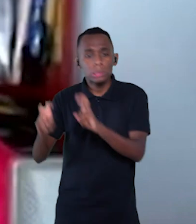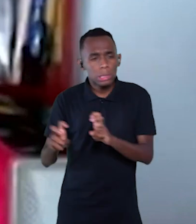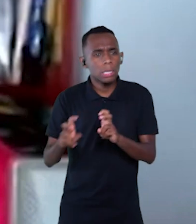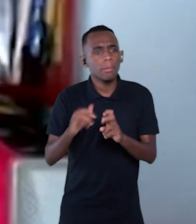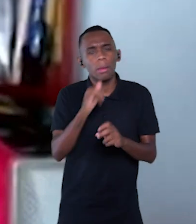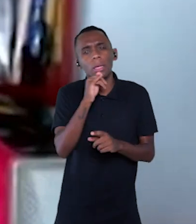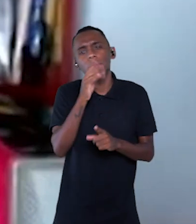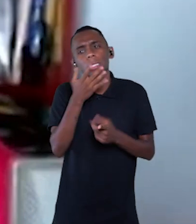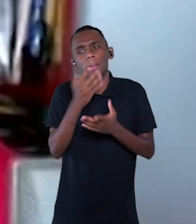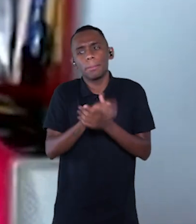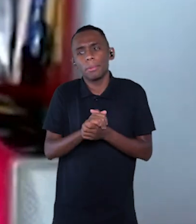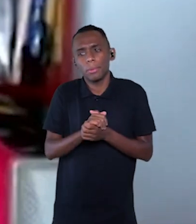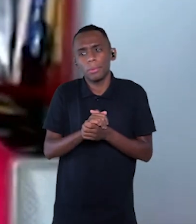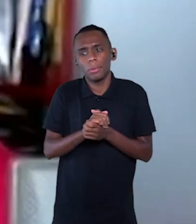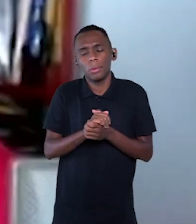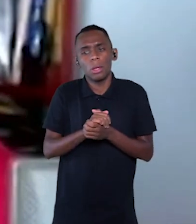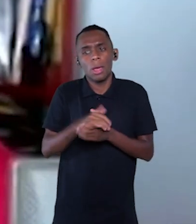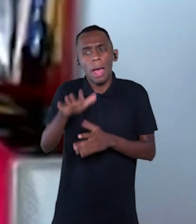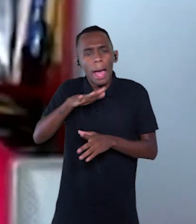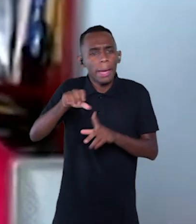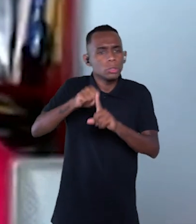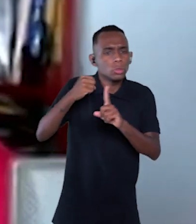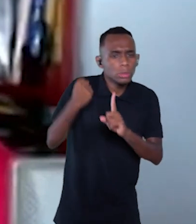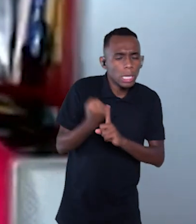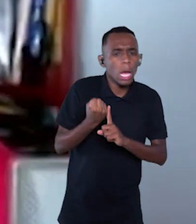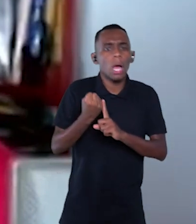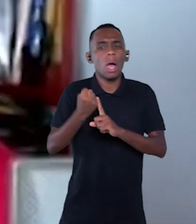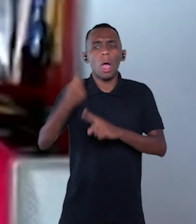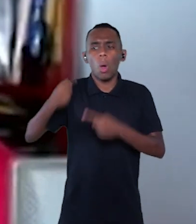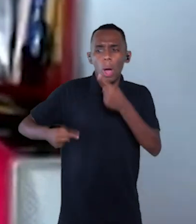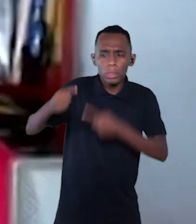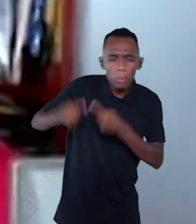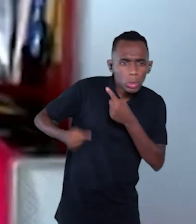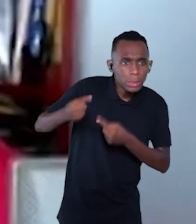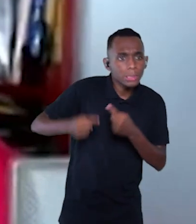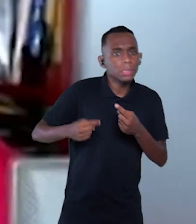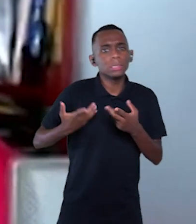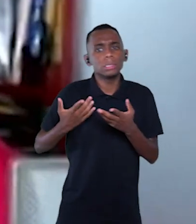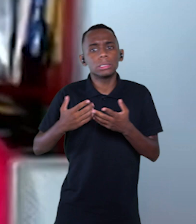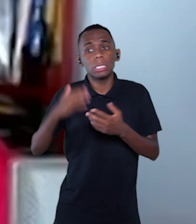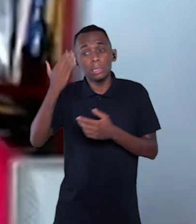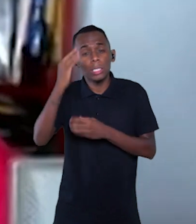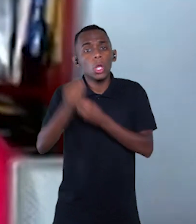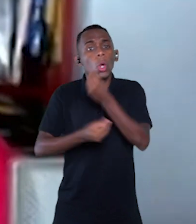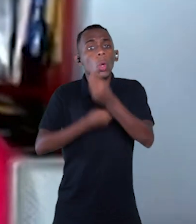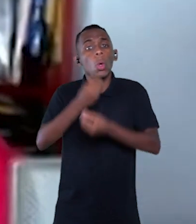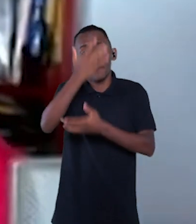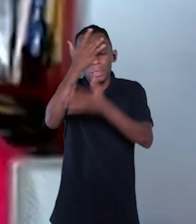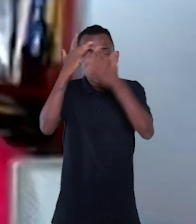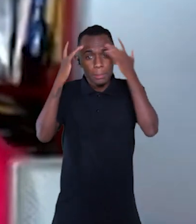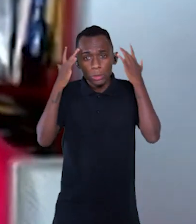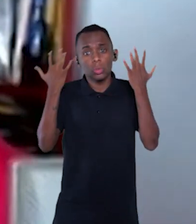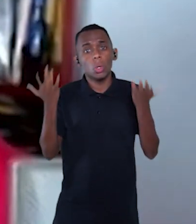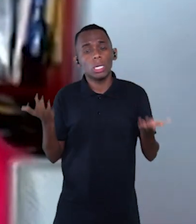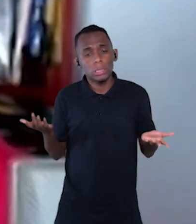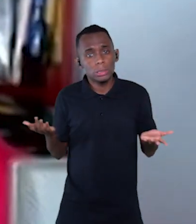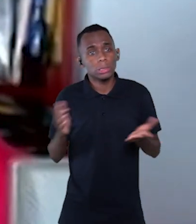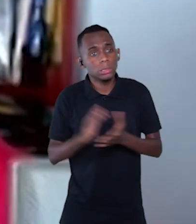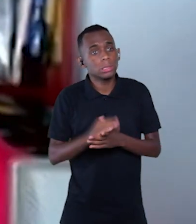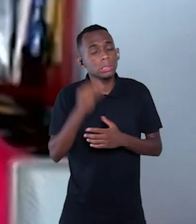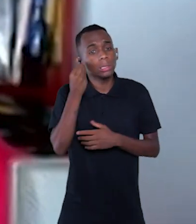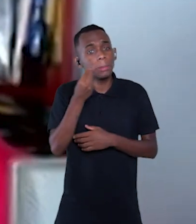outras coisas. Vai estudar sociologia, vai estudar ciência política, vai entender como é que as pessoas